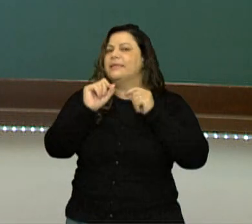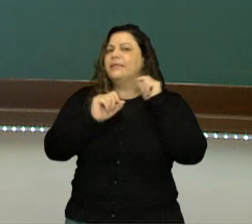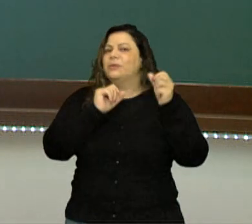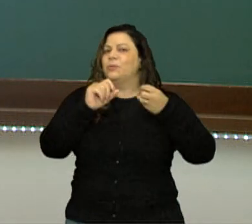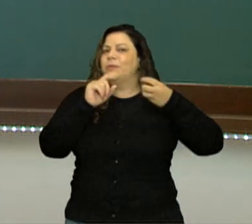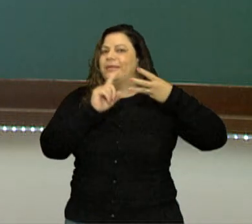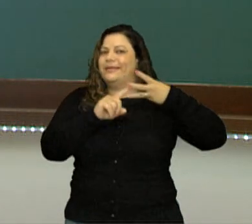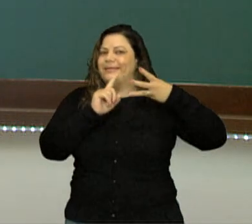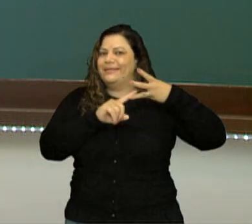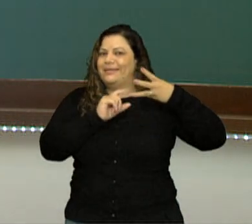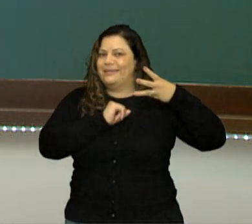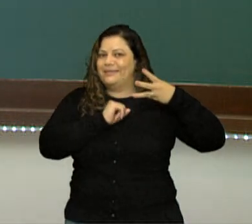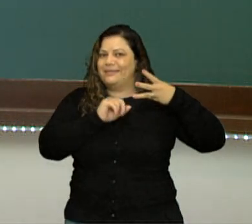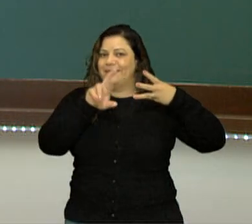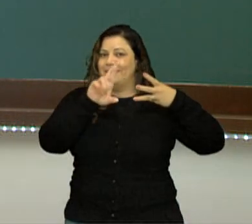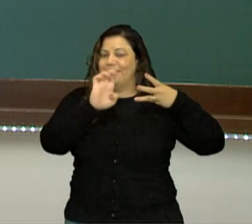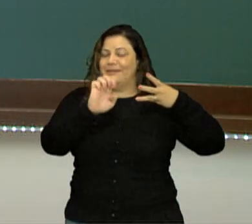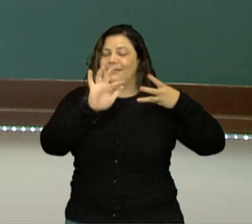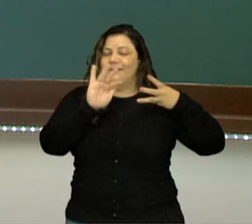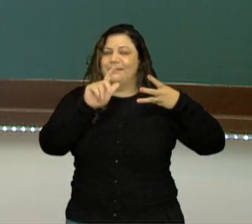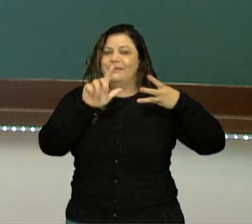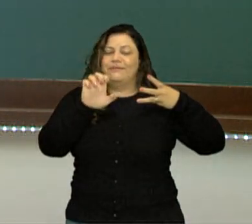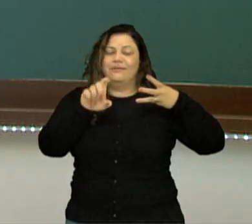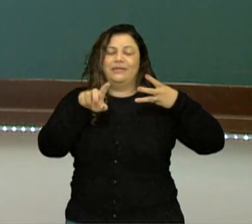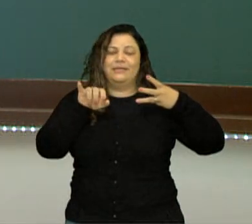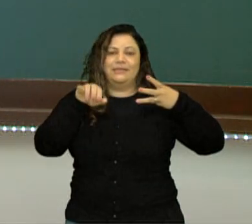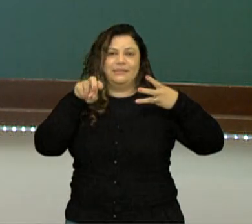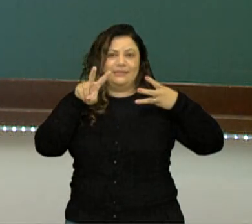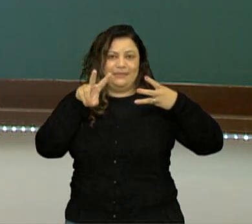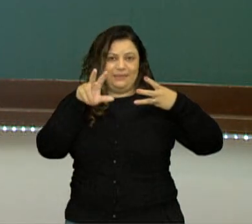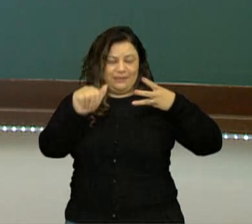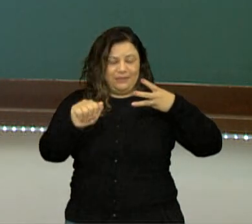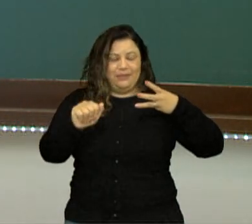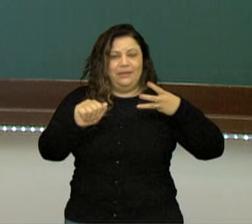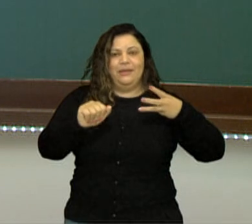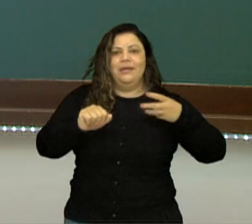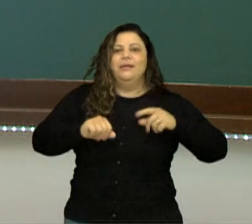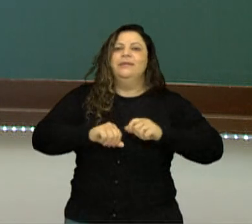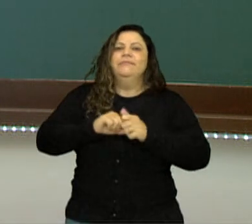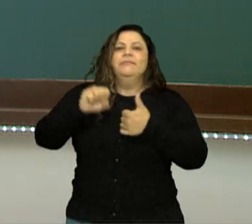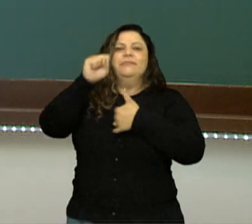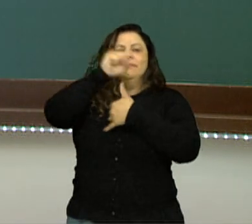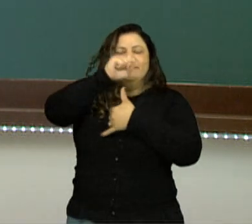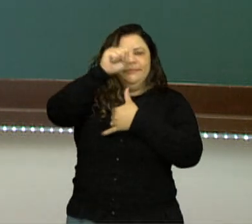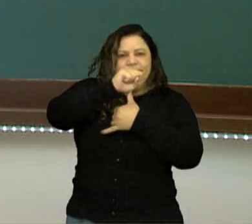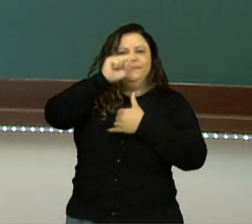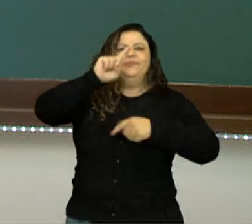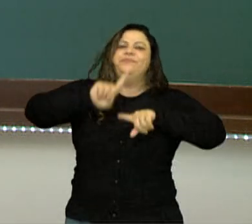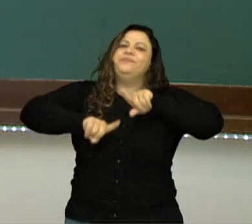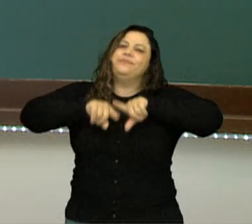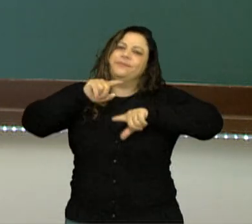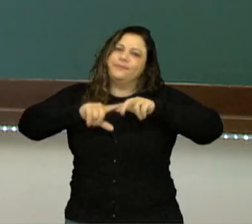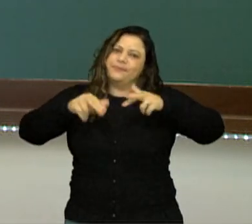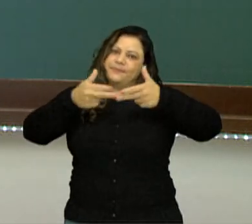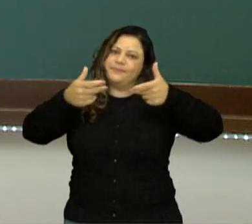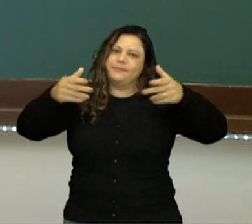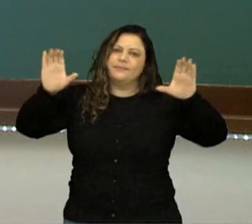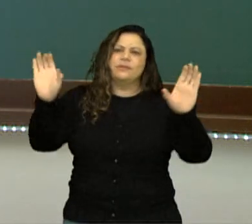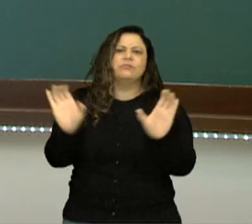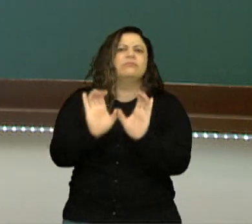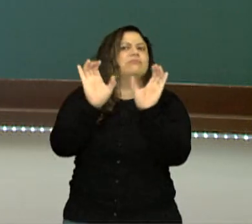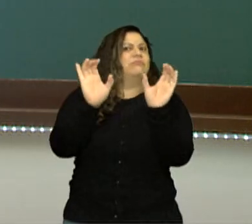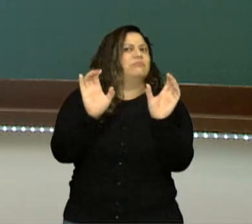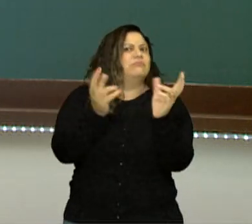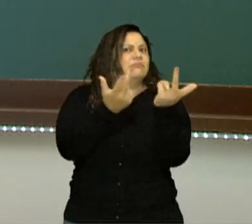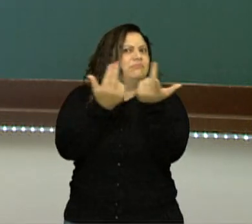O sujeito, ele vai ser o sujeito e o objeto, né, ao mesmo tempo, e agente e paciente, eles vão se coincidirem, são os